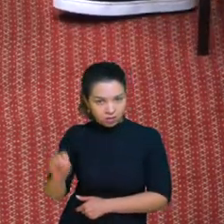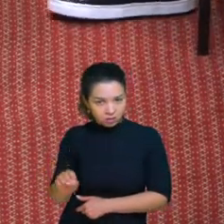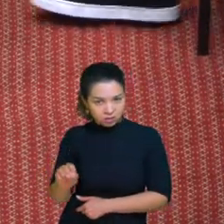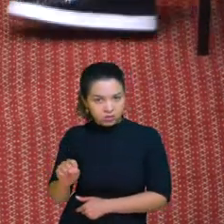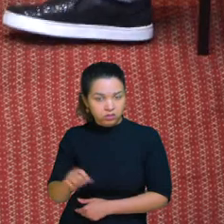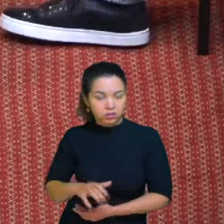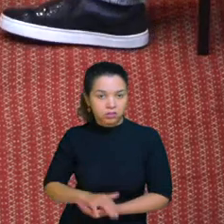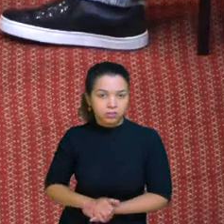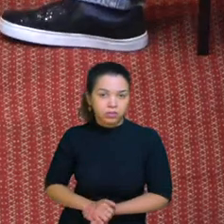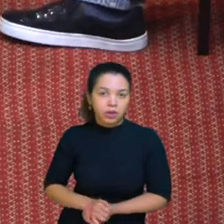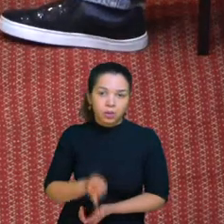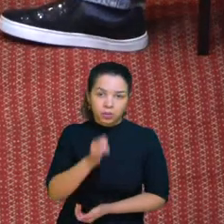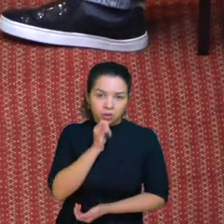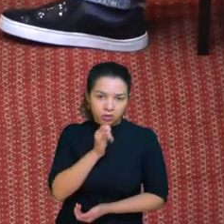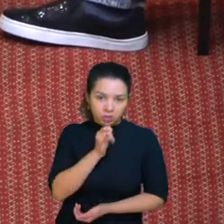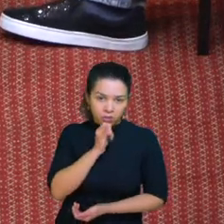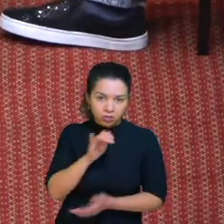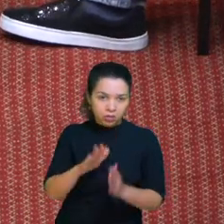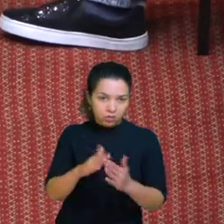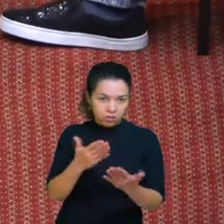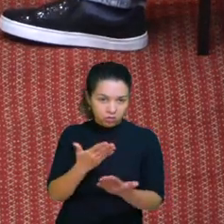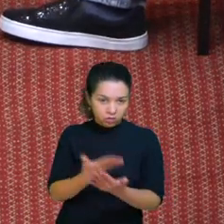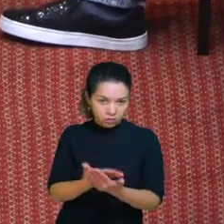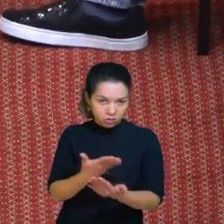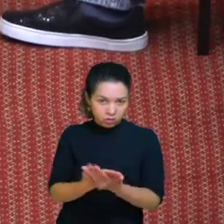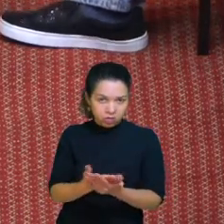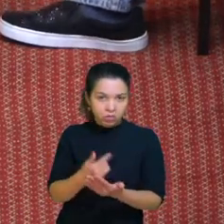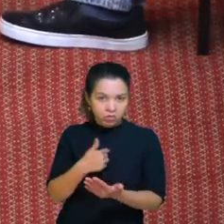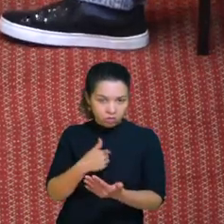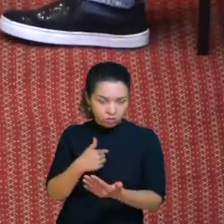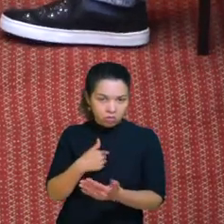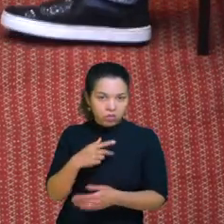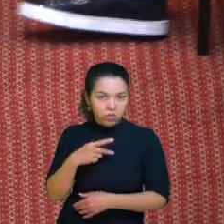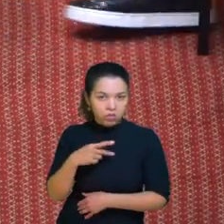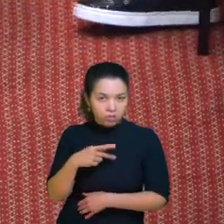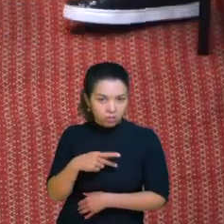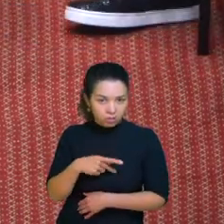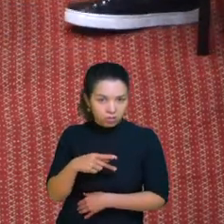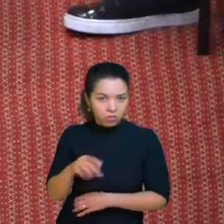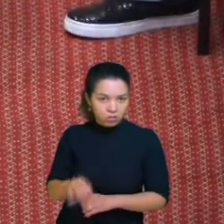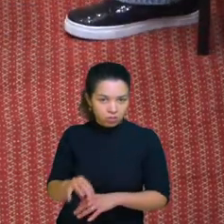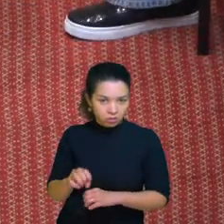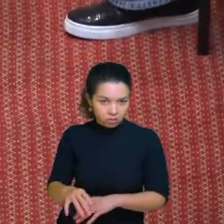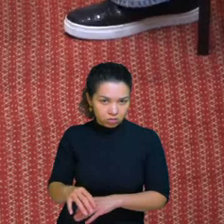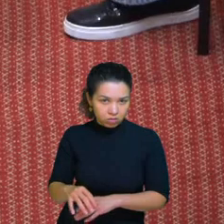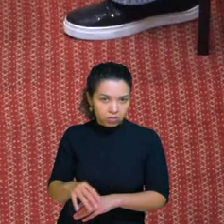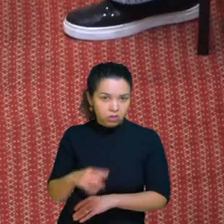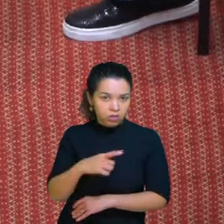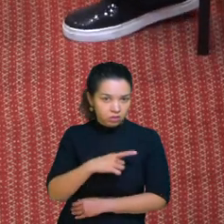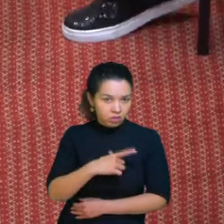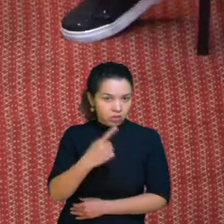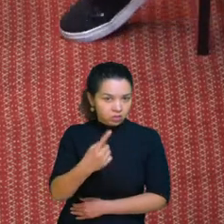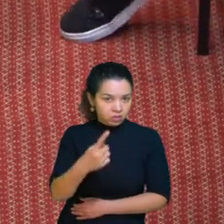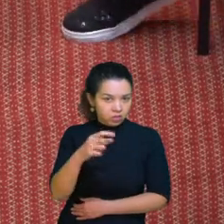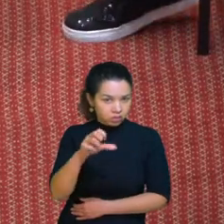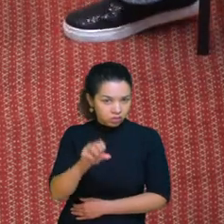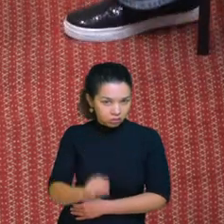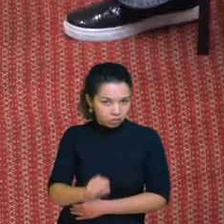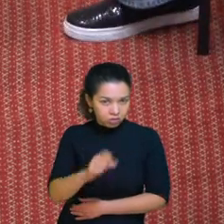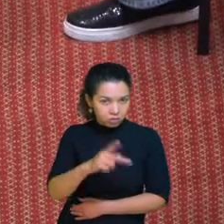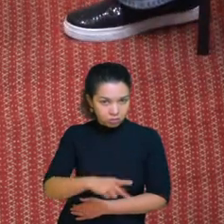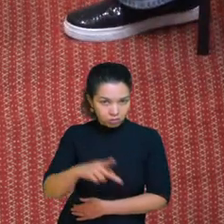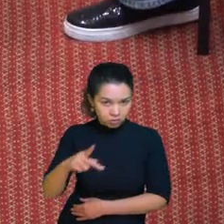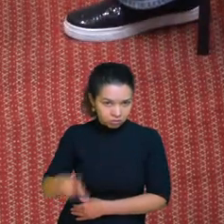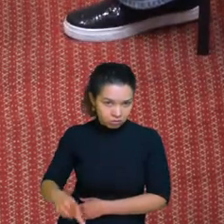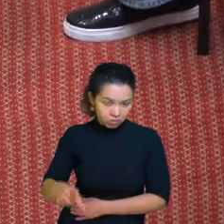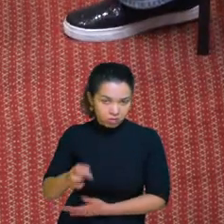utilizar um exemplo na escola onde eu trabalho onde eu sou lotado nós temos 18 professores efetivos